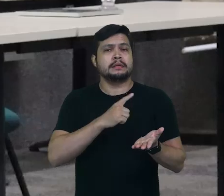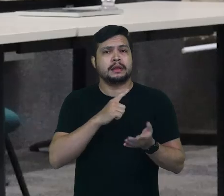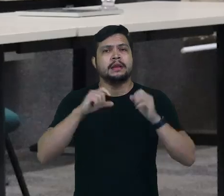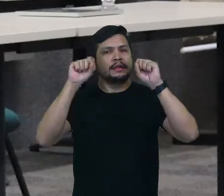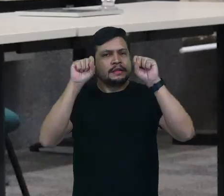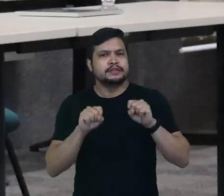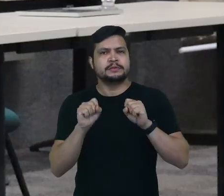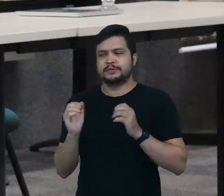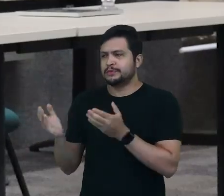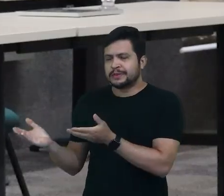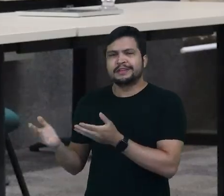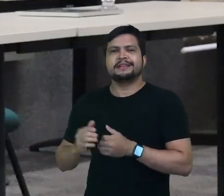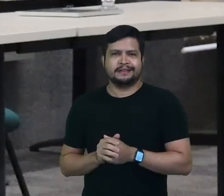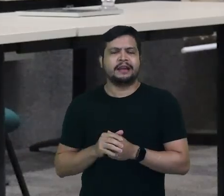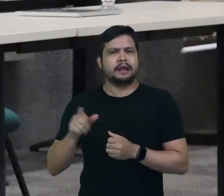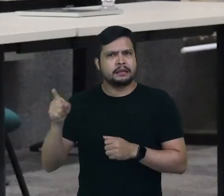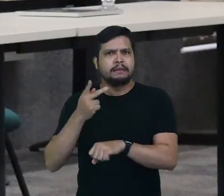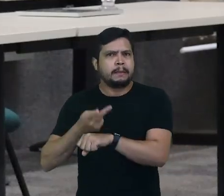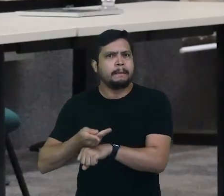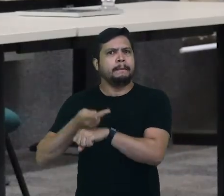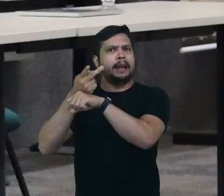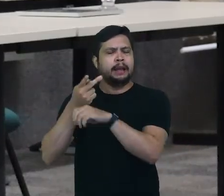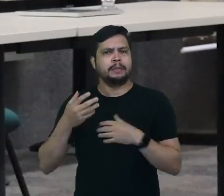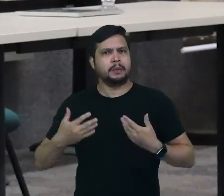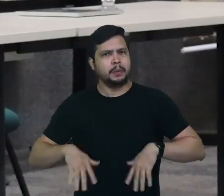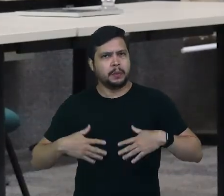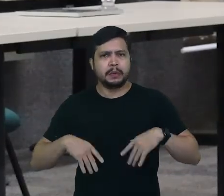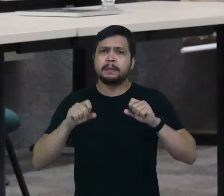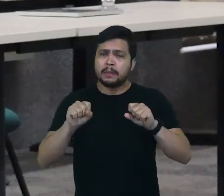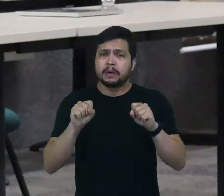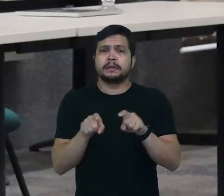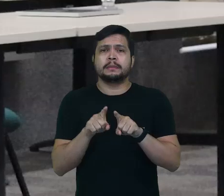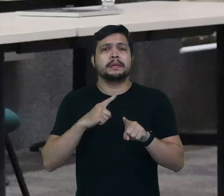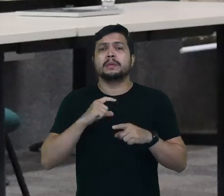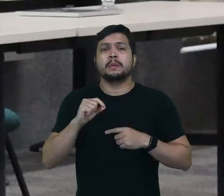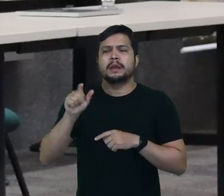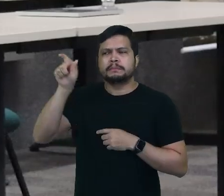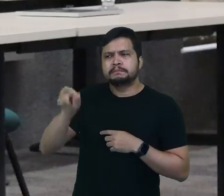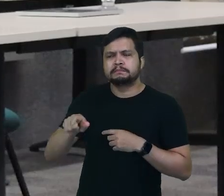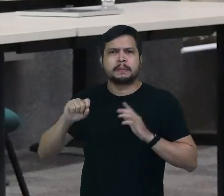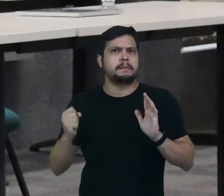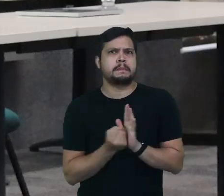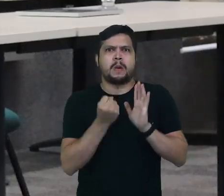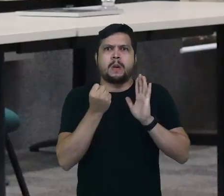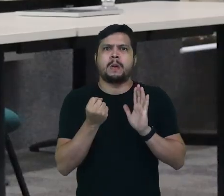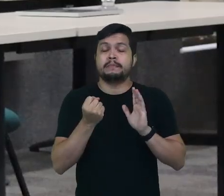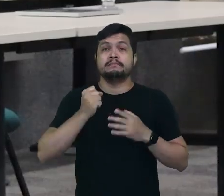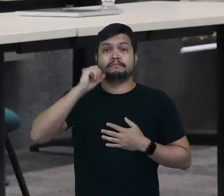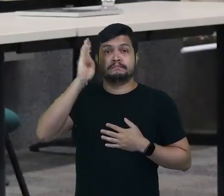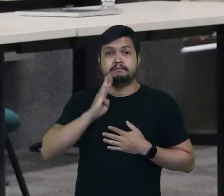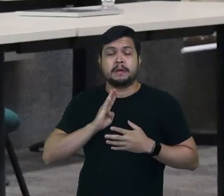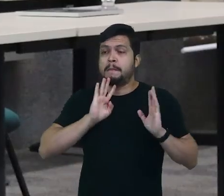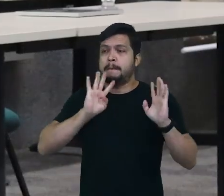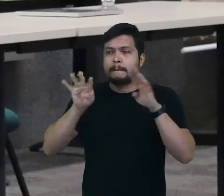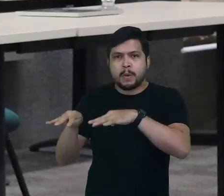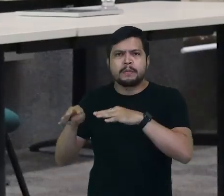aqui a testemunha, que foi premiada lá na SNPA. Agora, a gente pode ter um destaque nacional como? Nessa pegada que